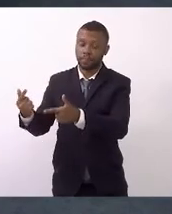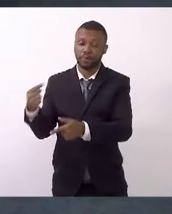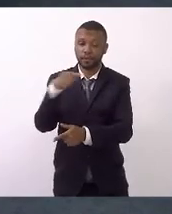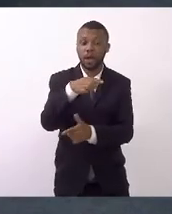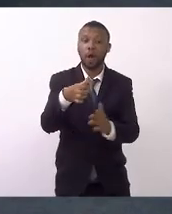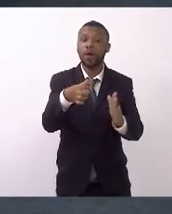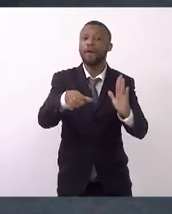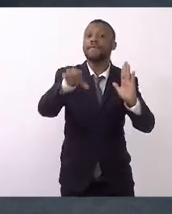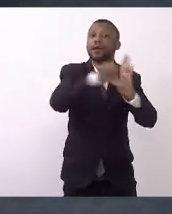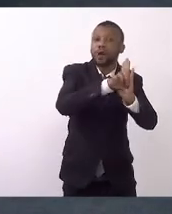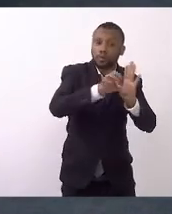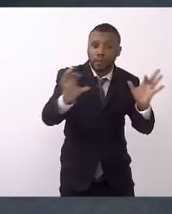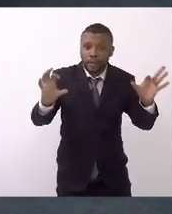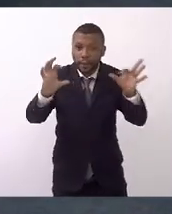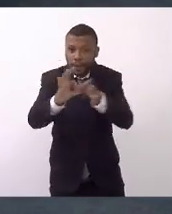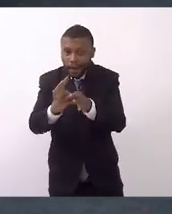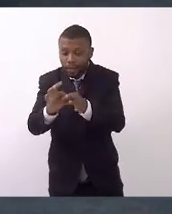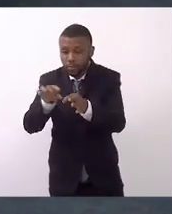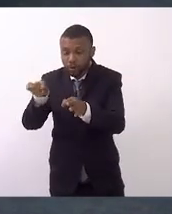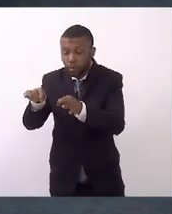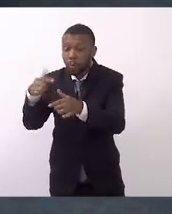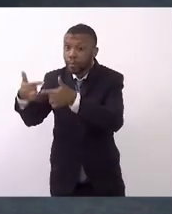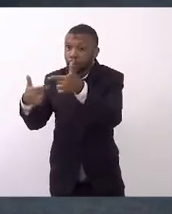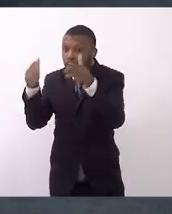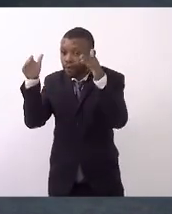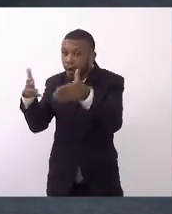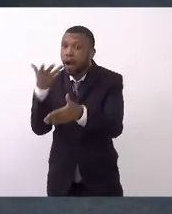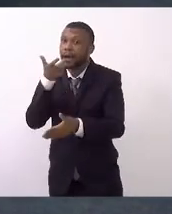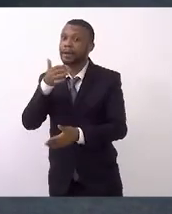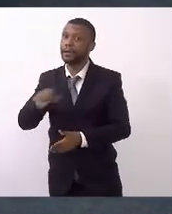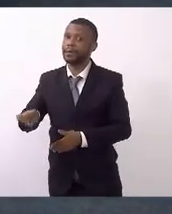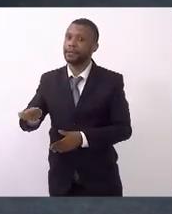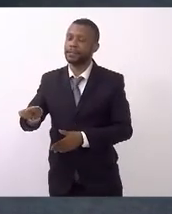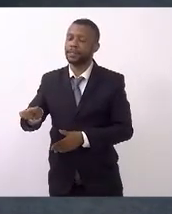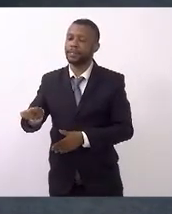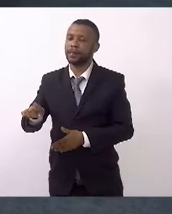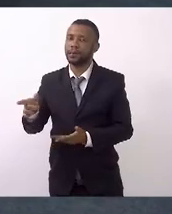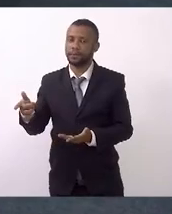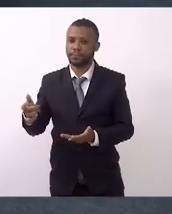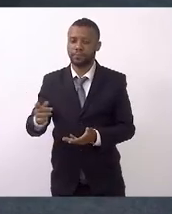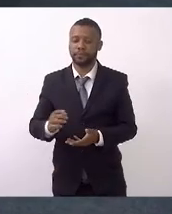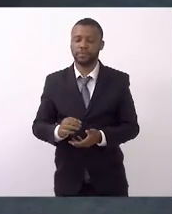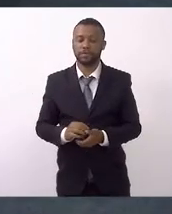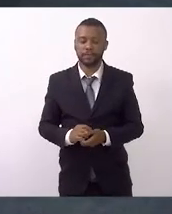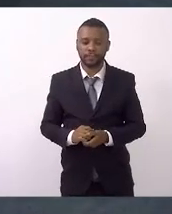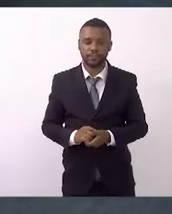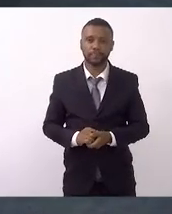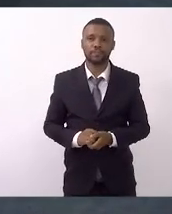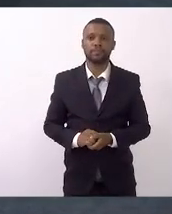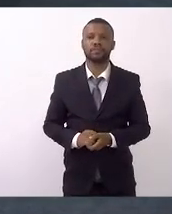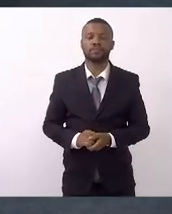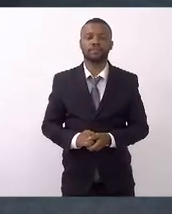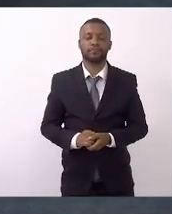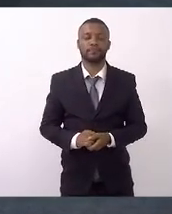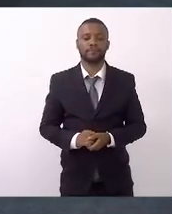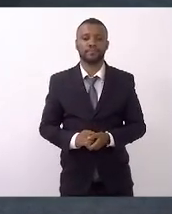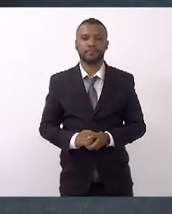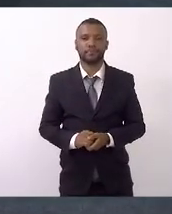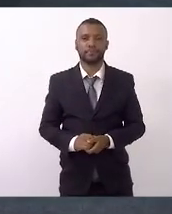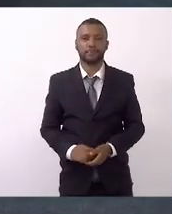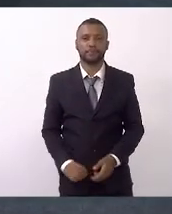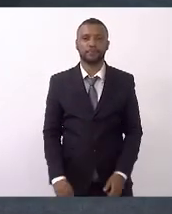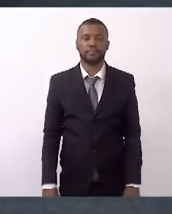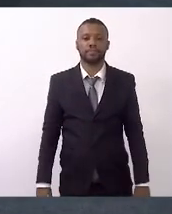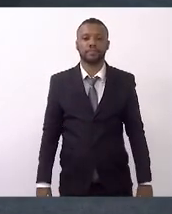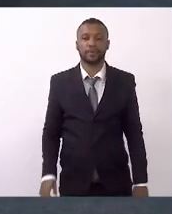esteja diretamente ligado à atividade em relação, o crime esteja diretamente ligado a